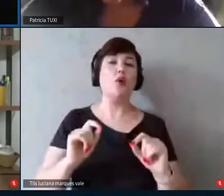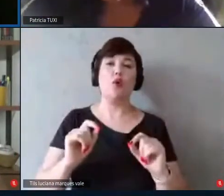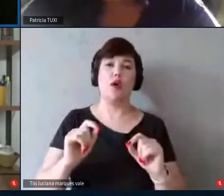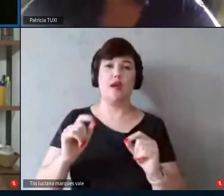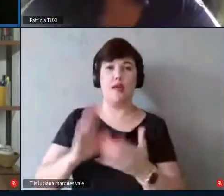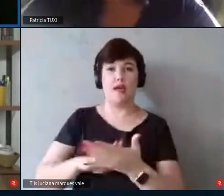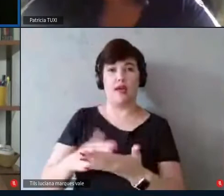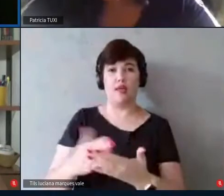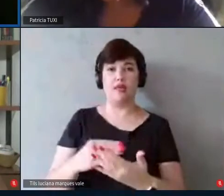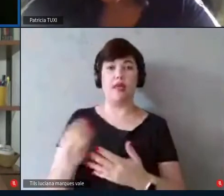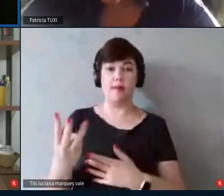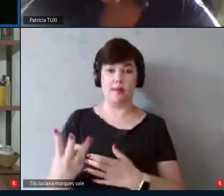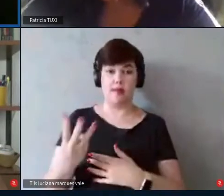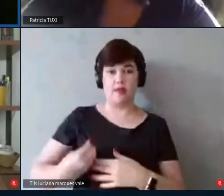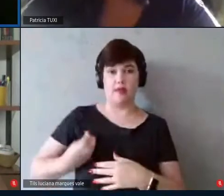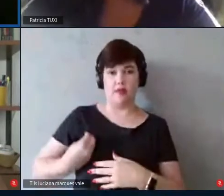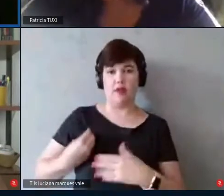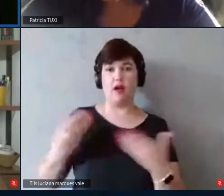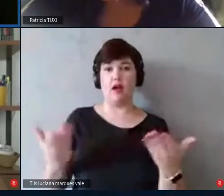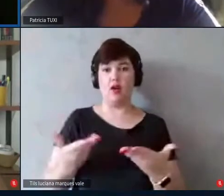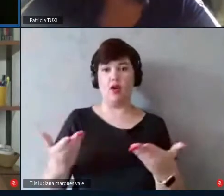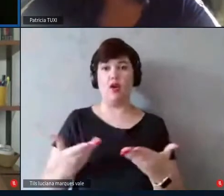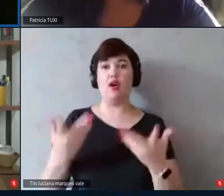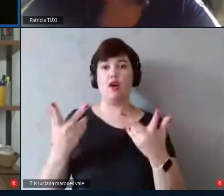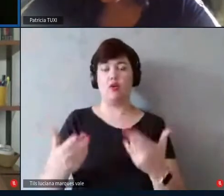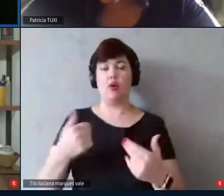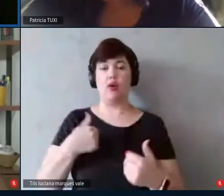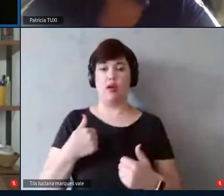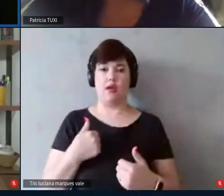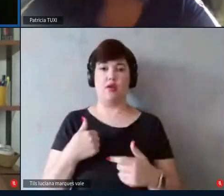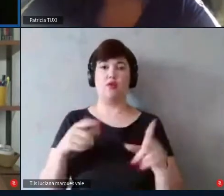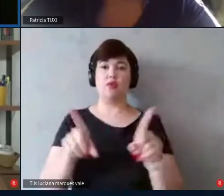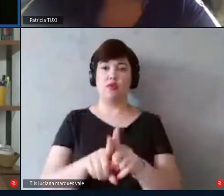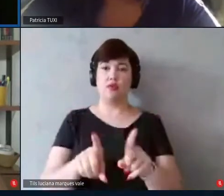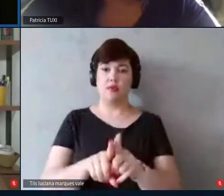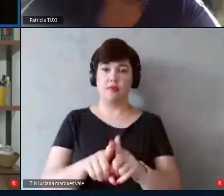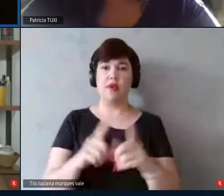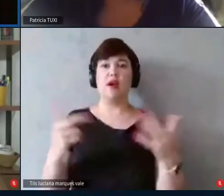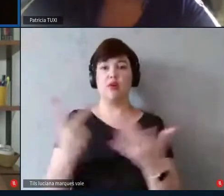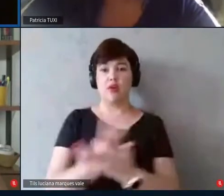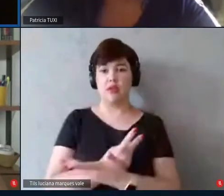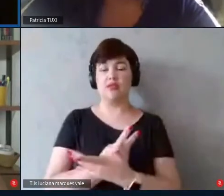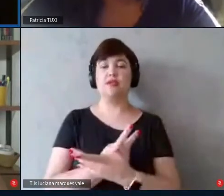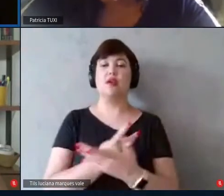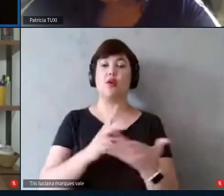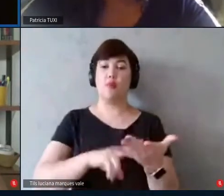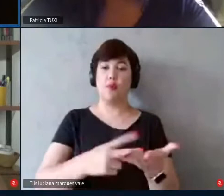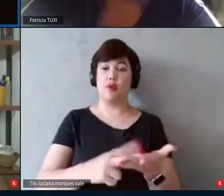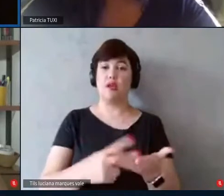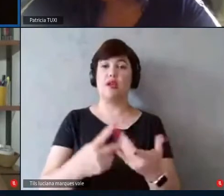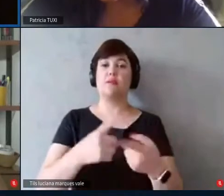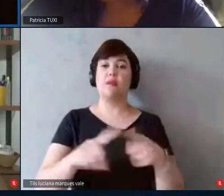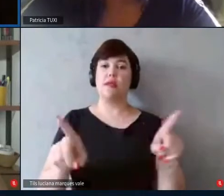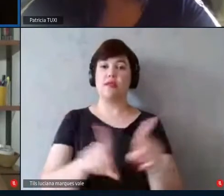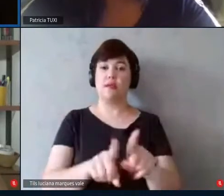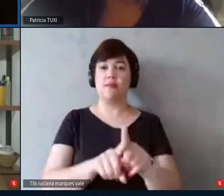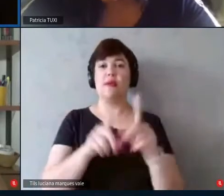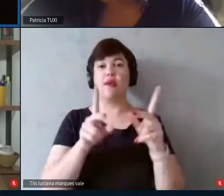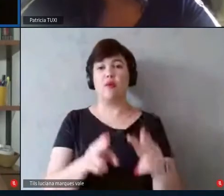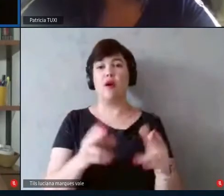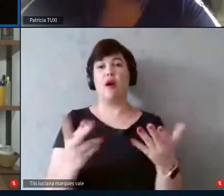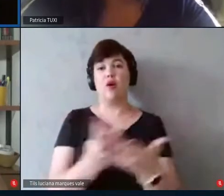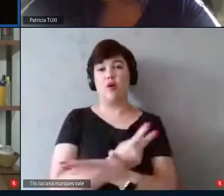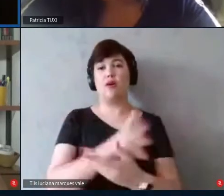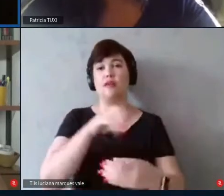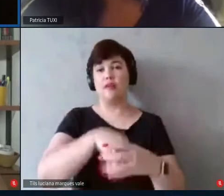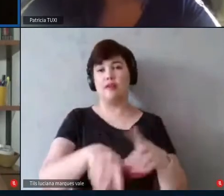três intérpretes que aqui estão, assim como eu, passaram pelo programa do Pós-Trad, mas também passaram, de alguma forma,